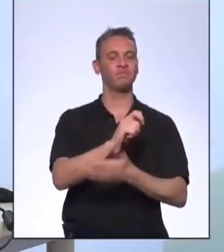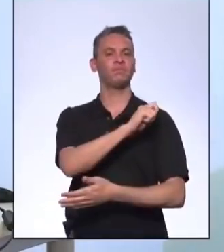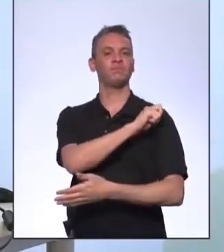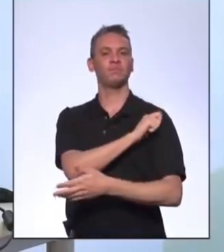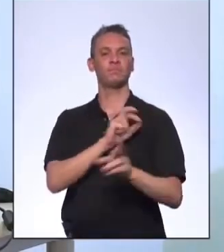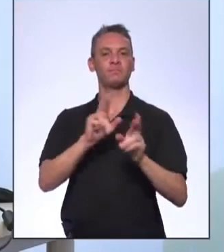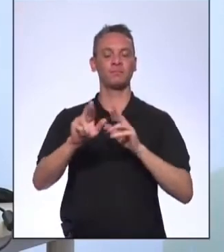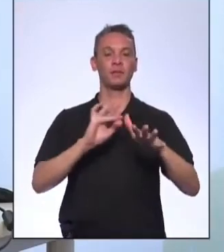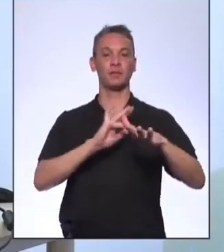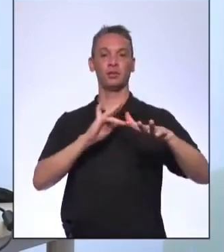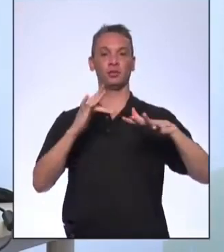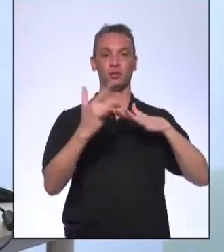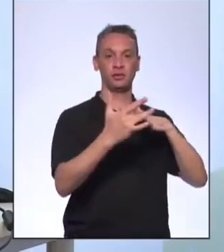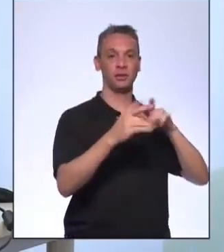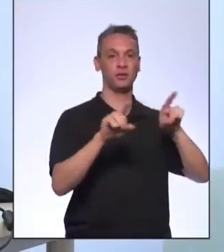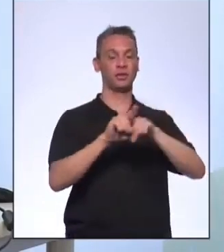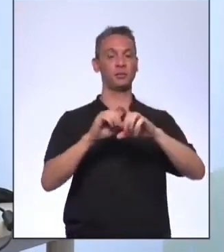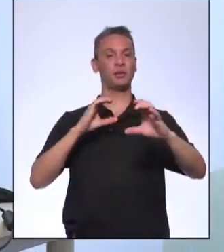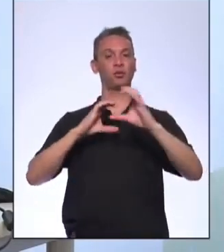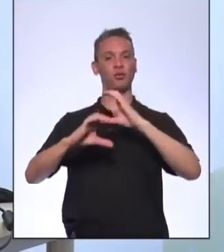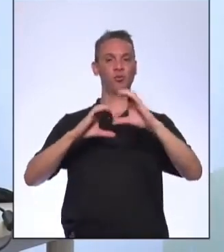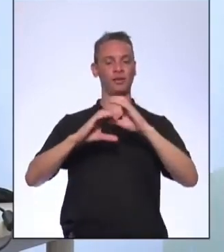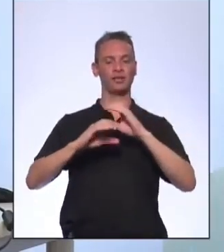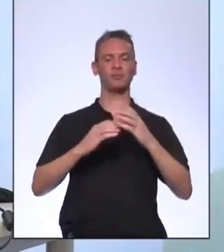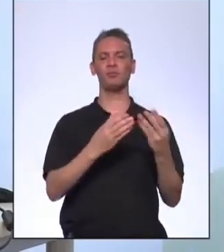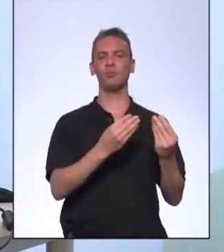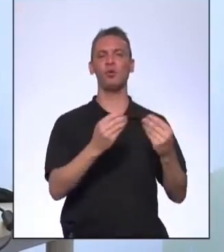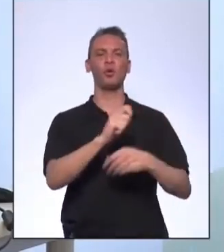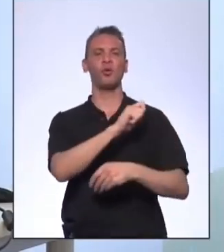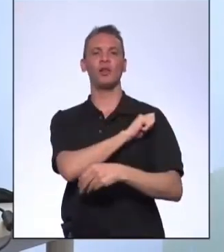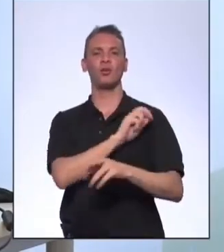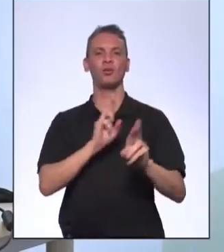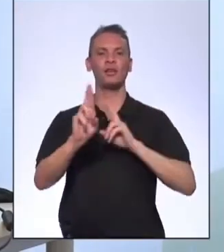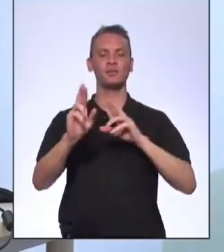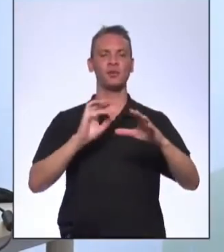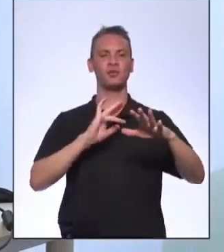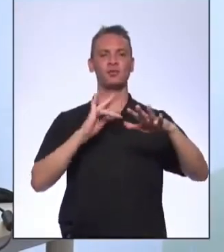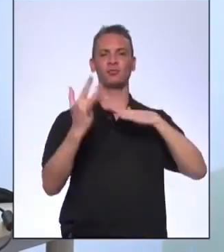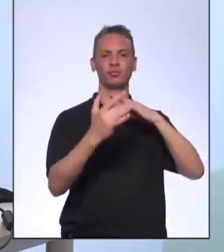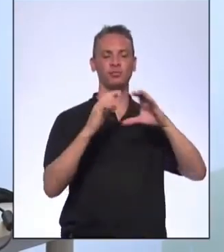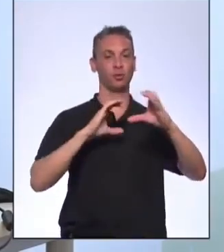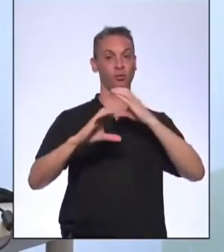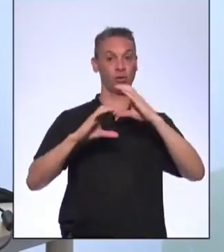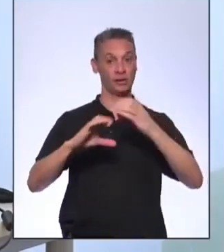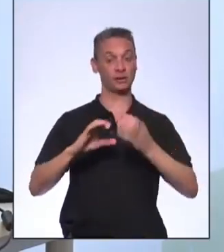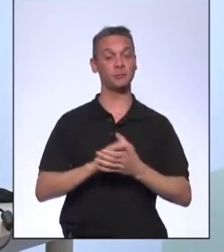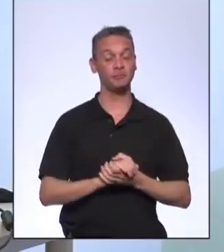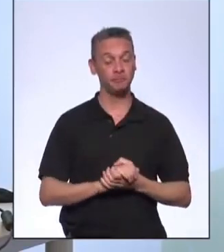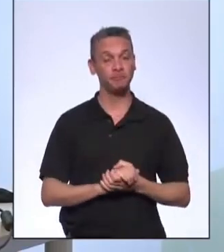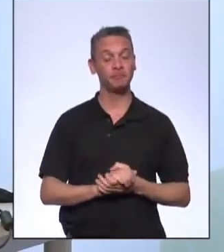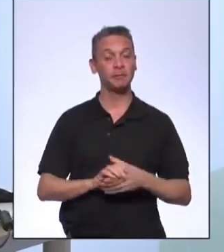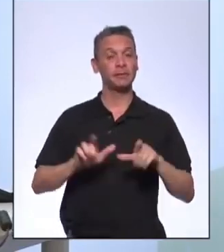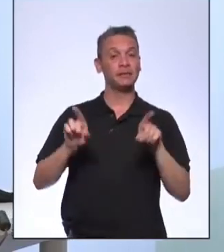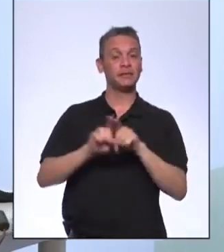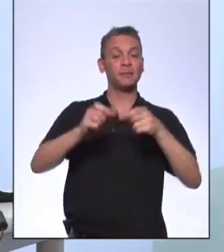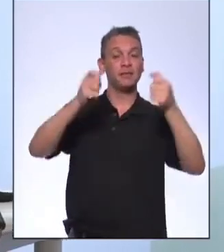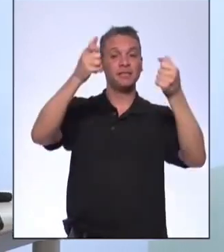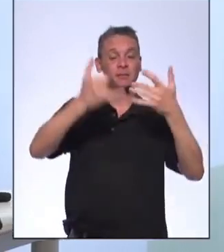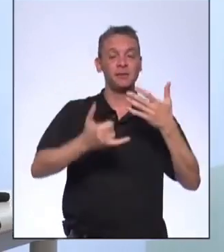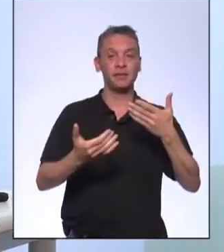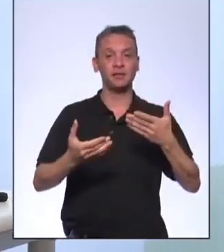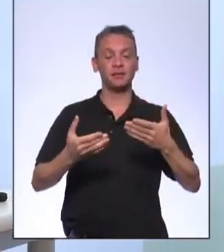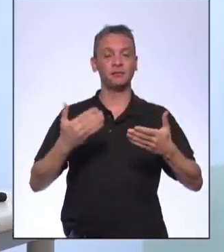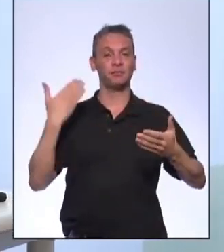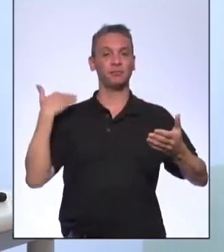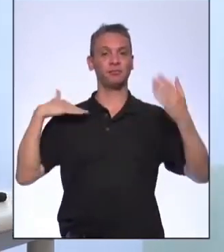sobre redes sociais e de comunicação. Na verdade, muitos deles, né, estão falando sobre a comunicação. Falaram sobre a questão de